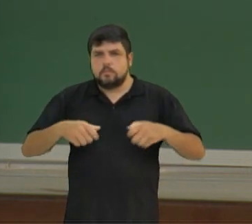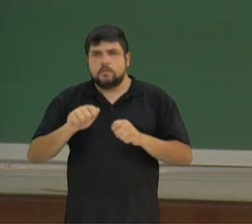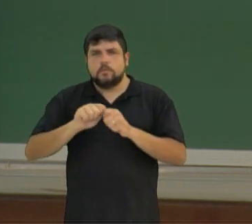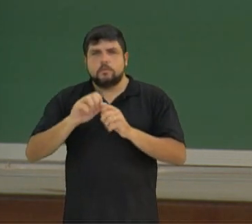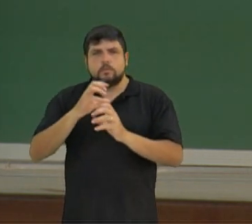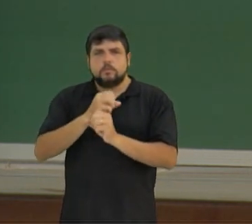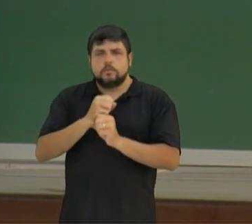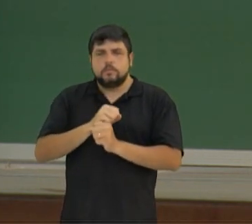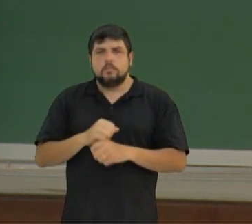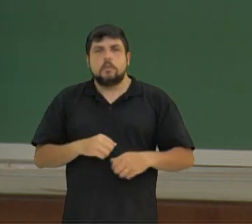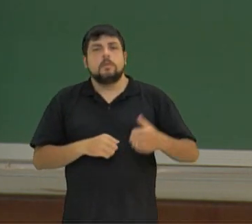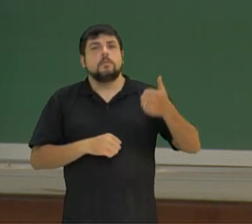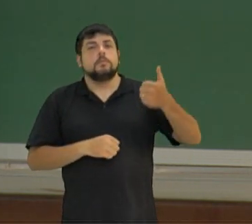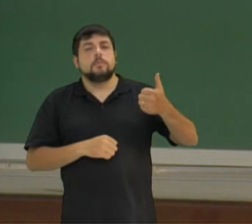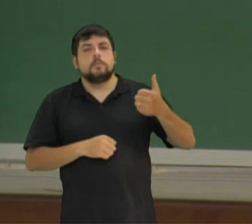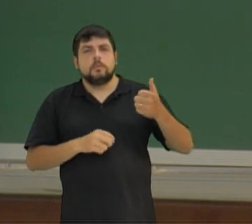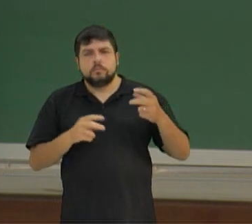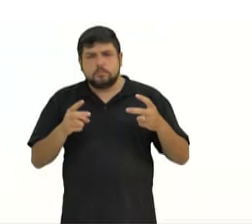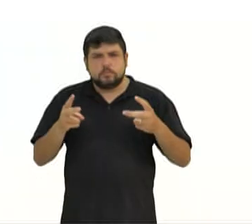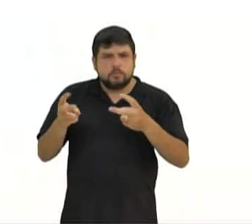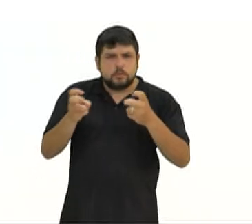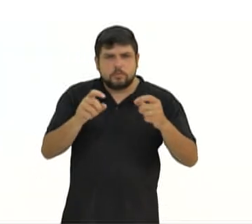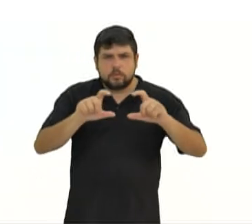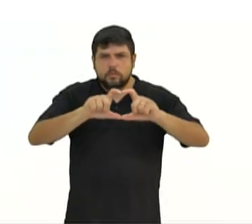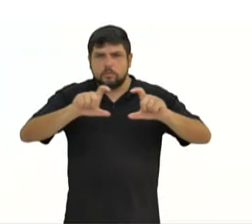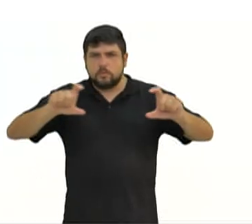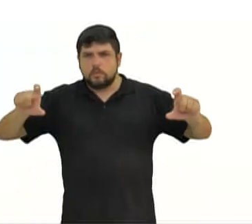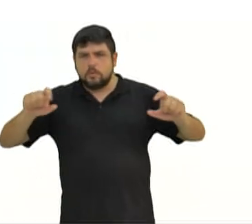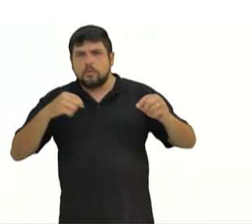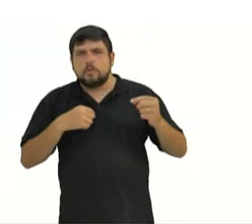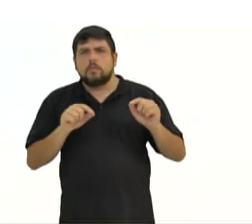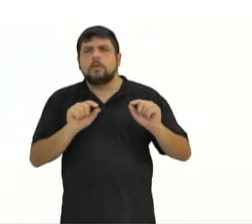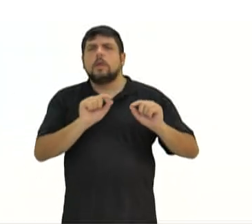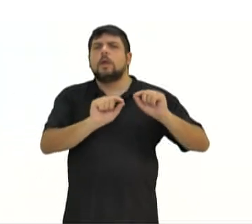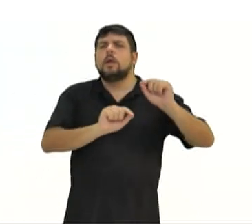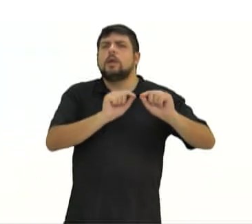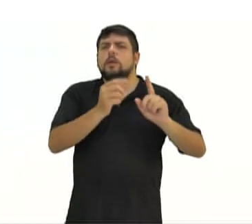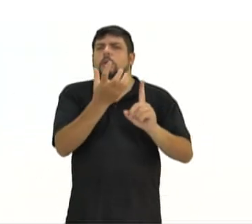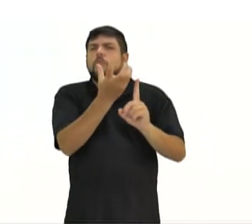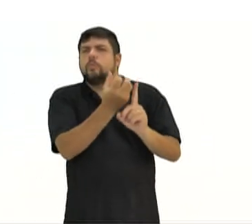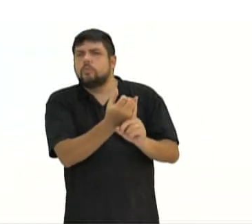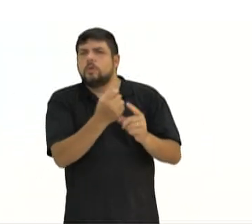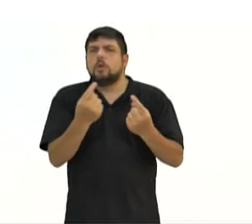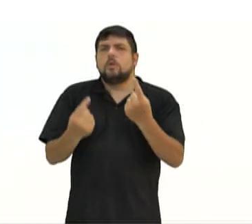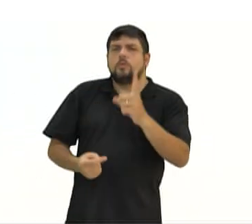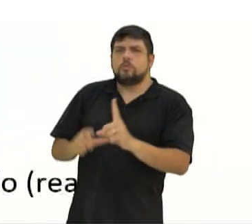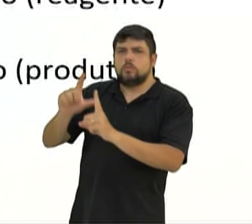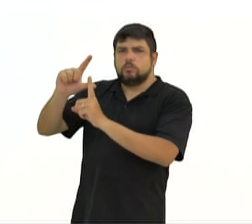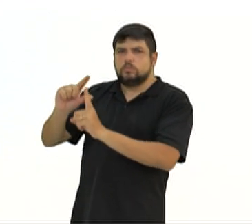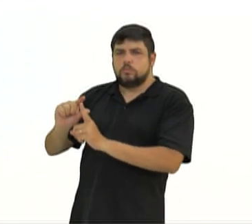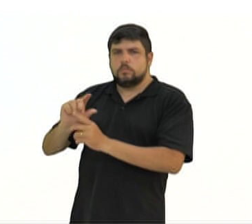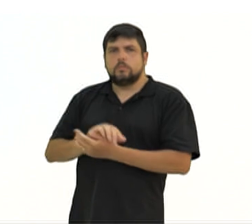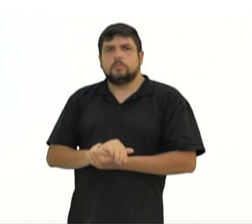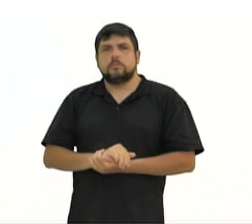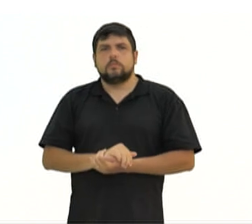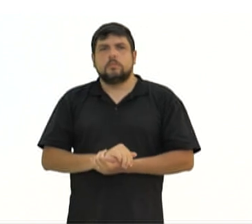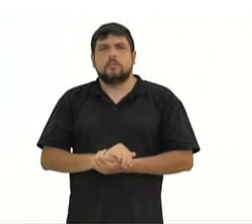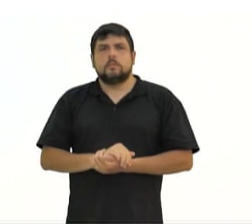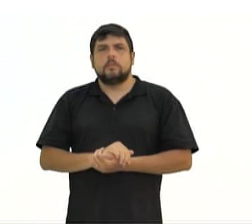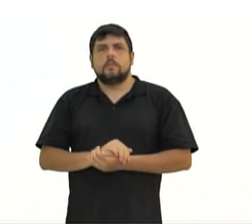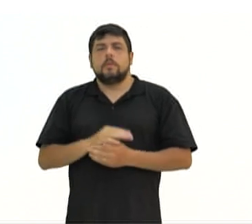primeiro passo, identificar nas equações de semi-reação quem que é a oxidação e quem é a redução. Então,